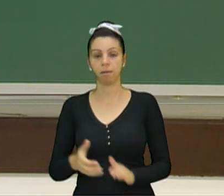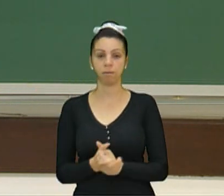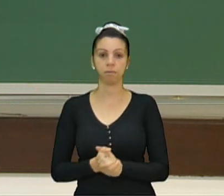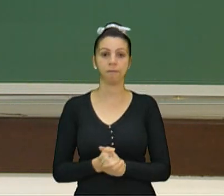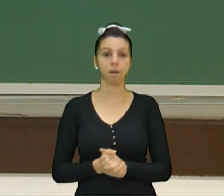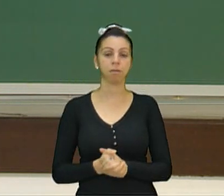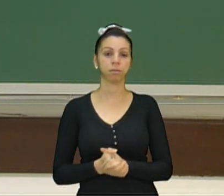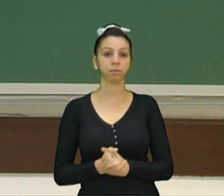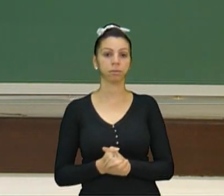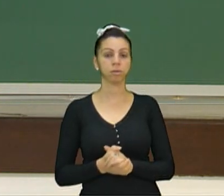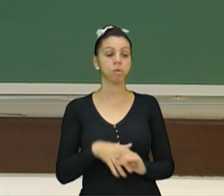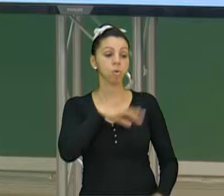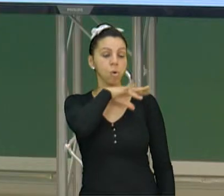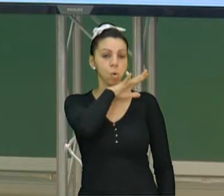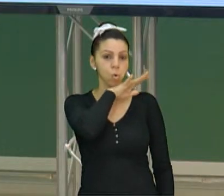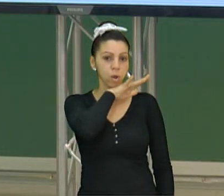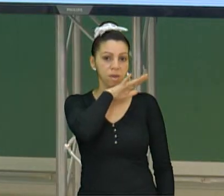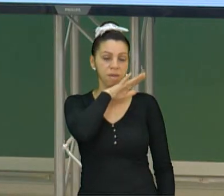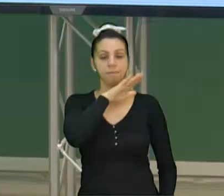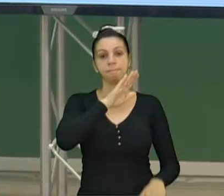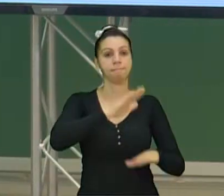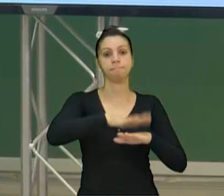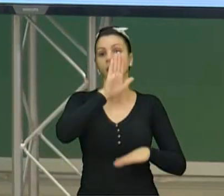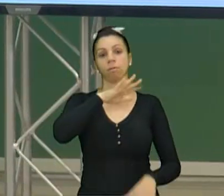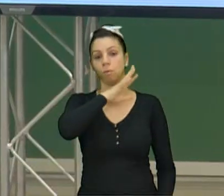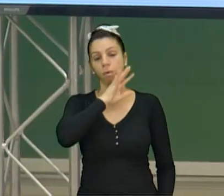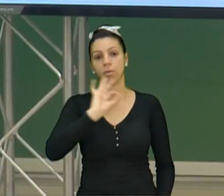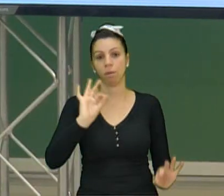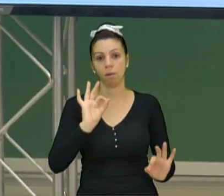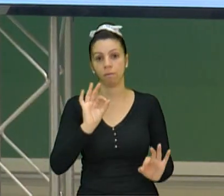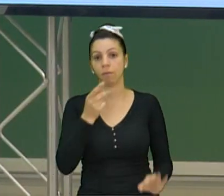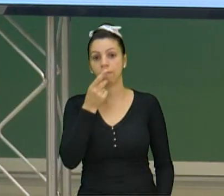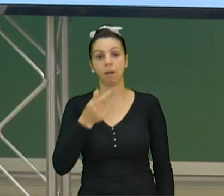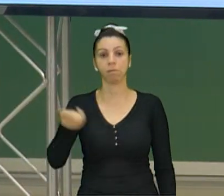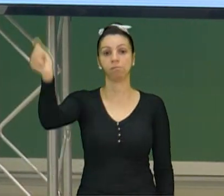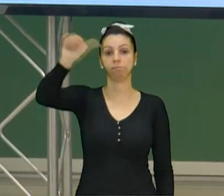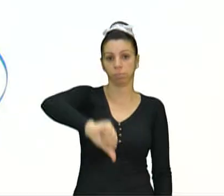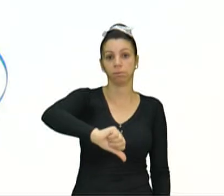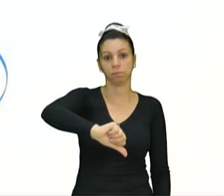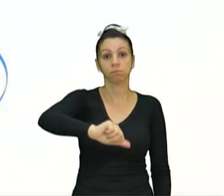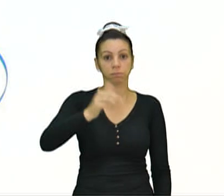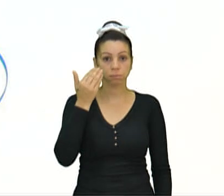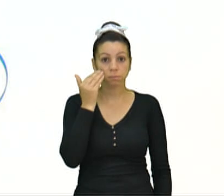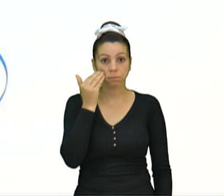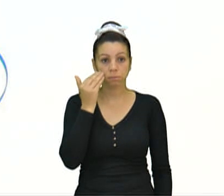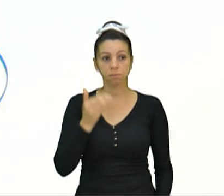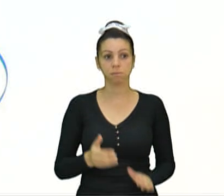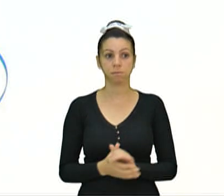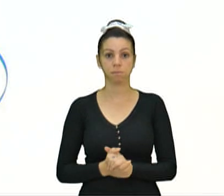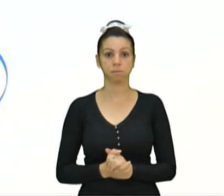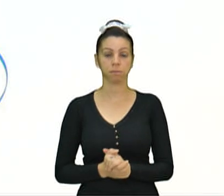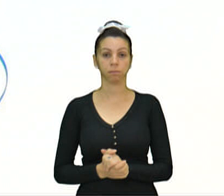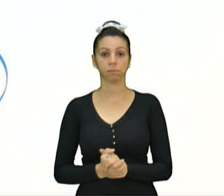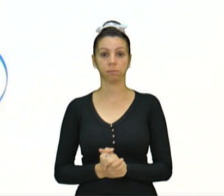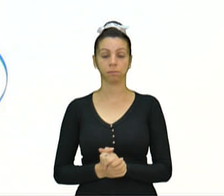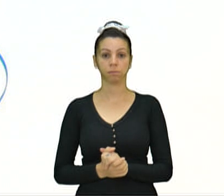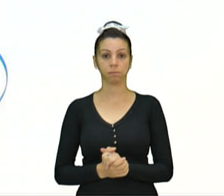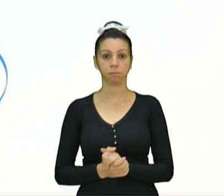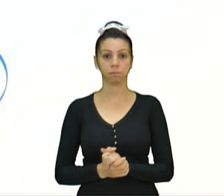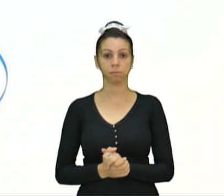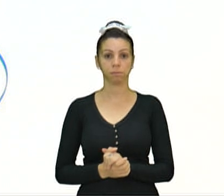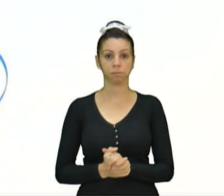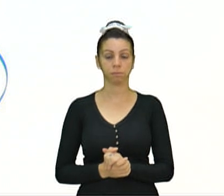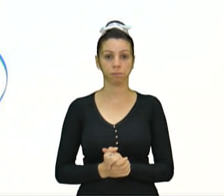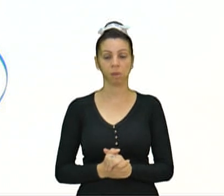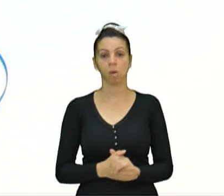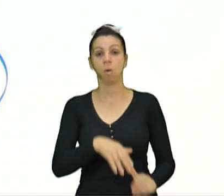pior. No inglês também é diferente. Good, better, bom, melhor. Bad, worse,